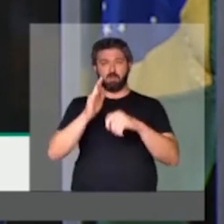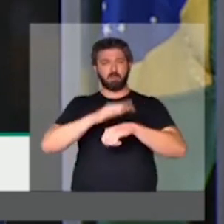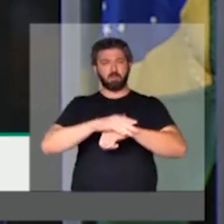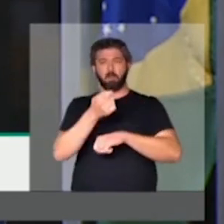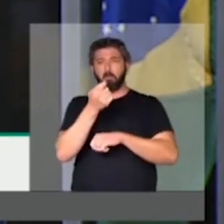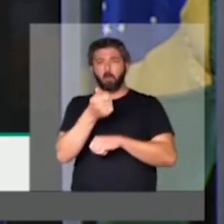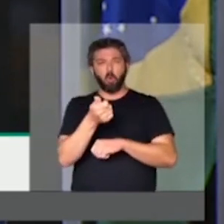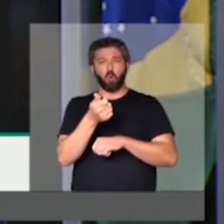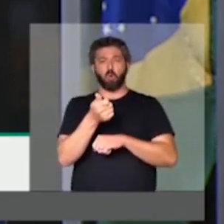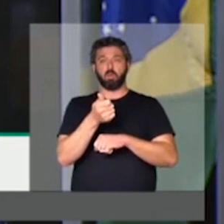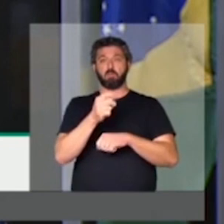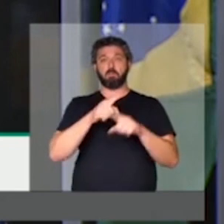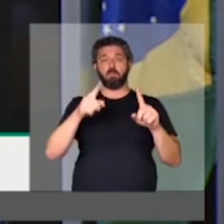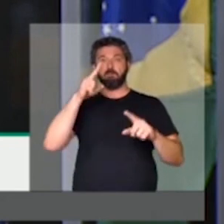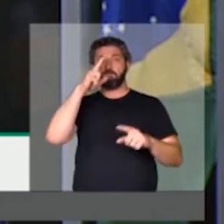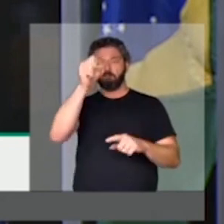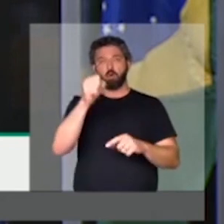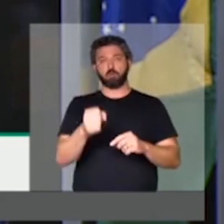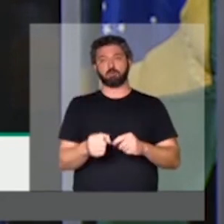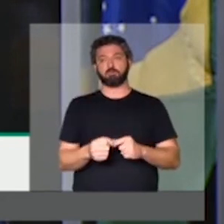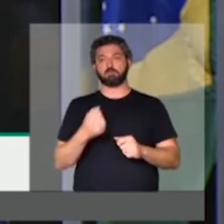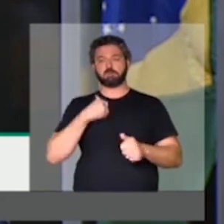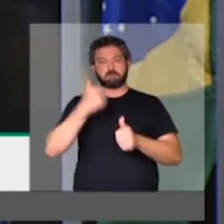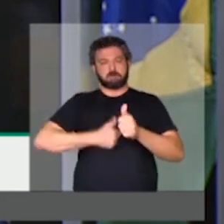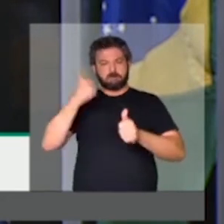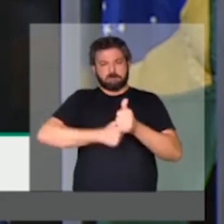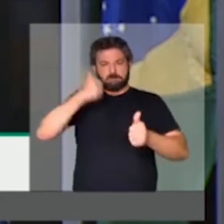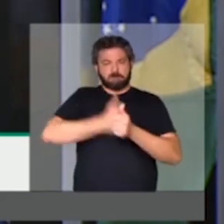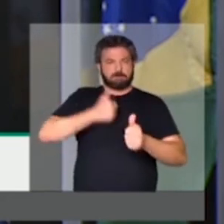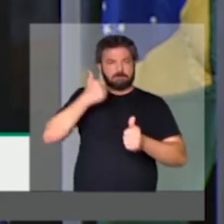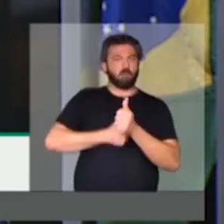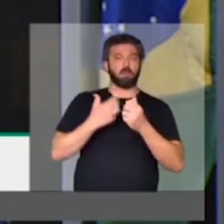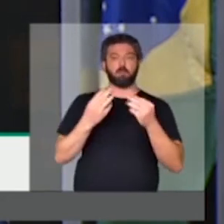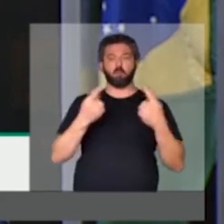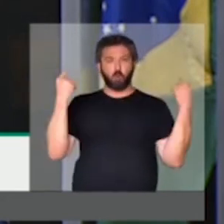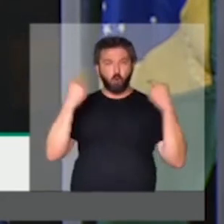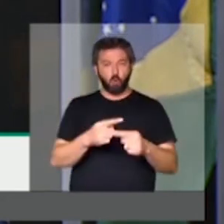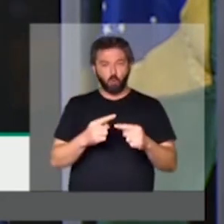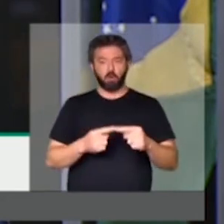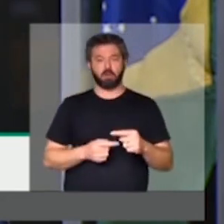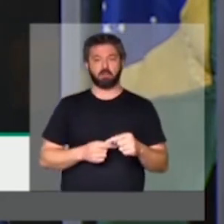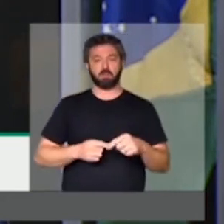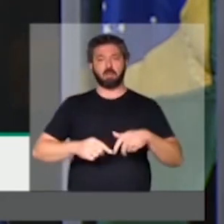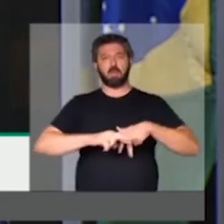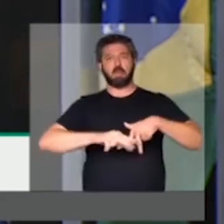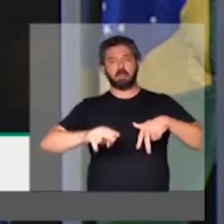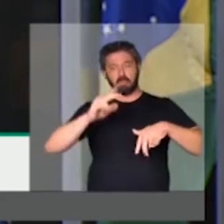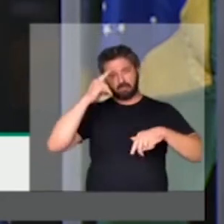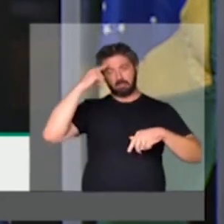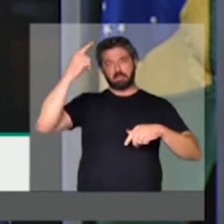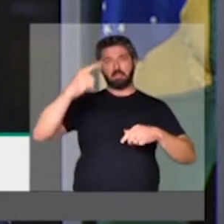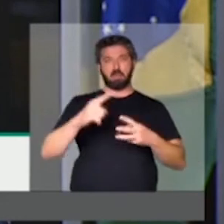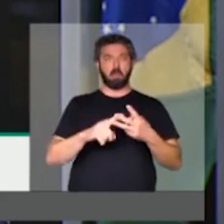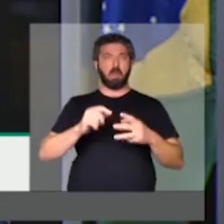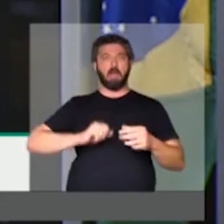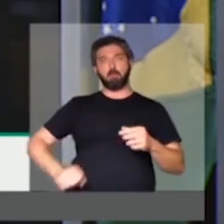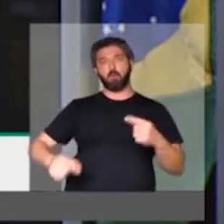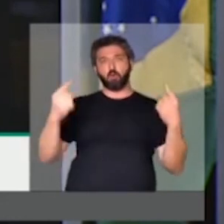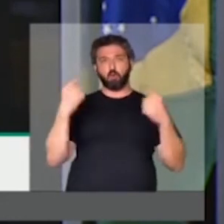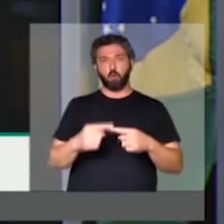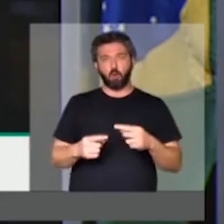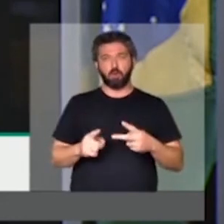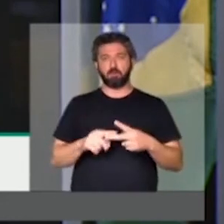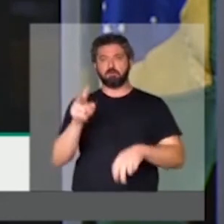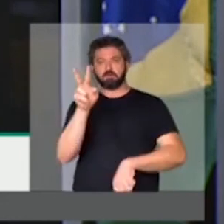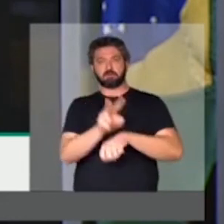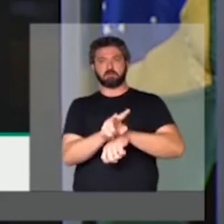curto, mas muito intenso, travei batalhas contra a ideologia de gênero, contra o aborto, fazendo